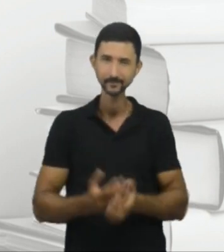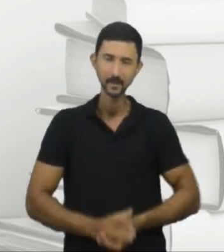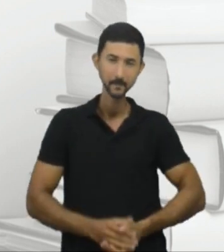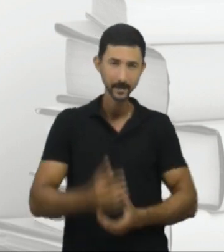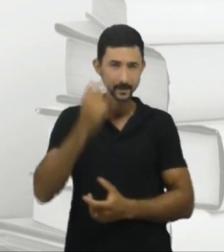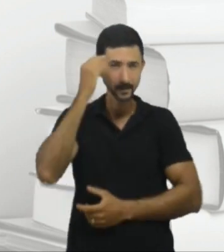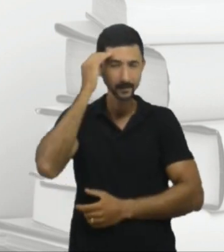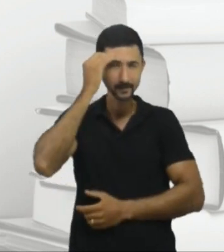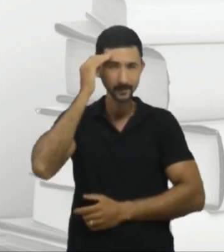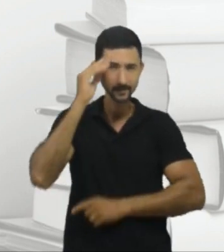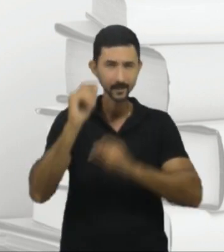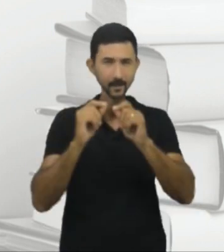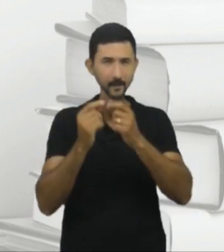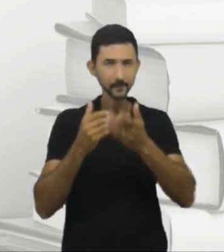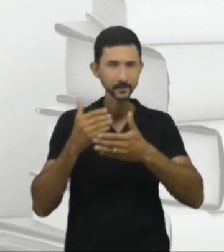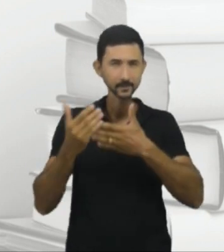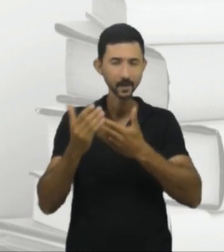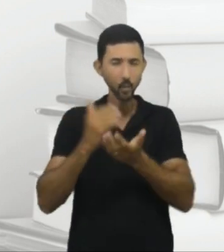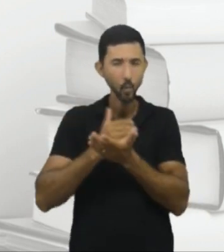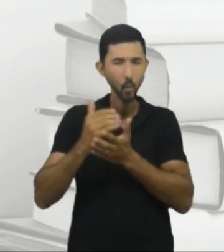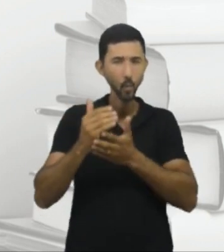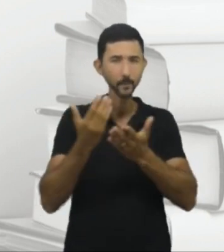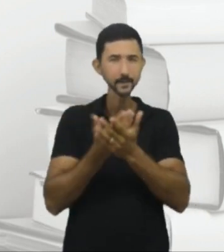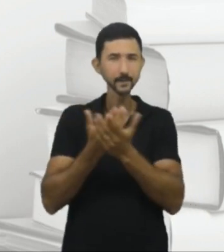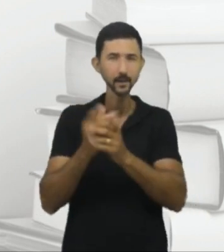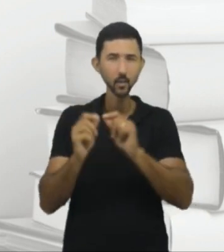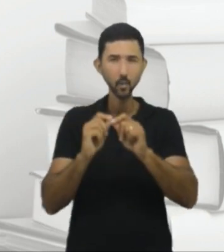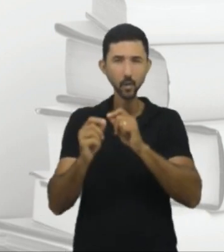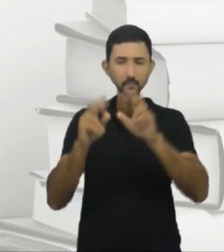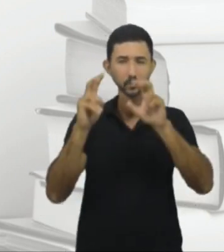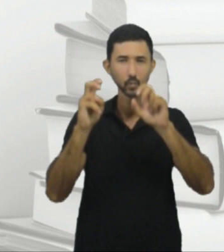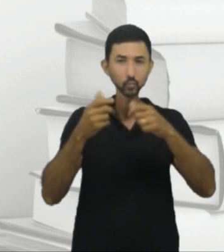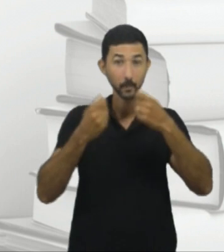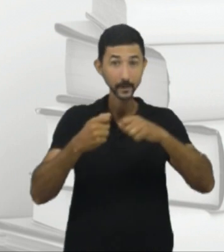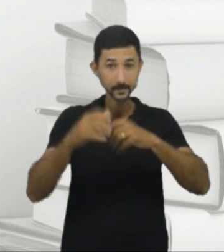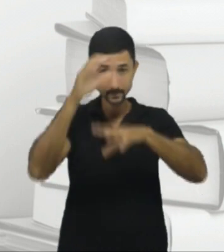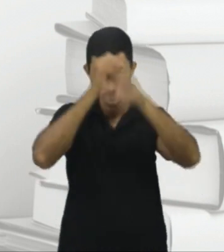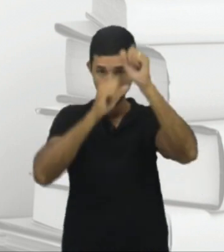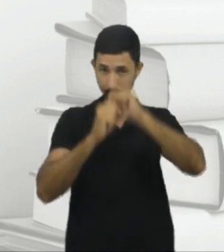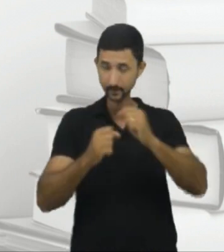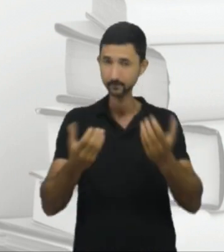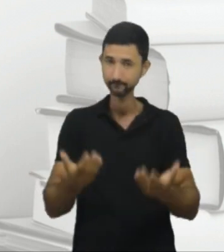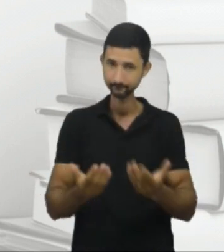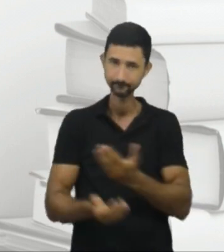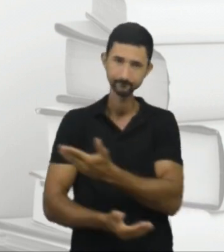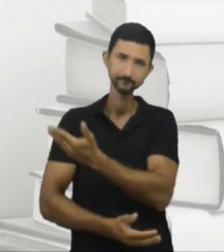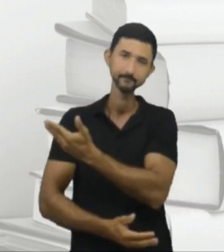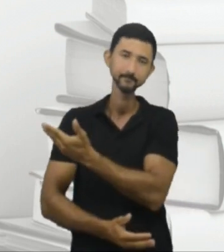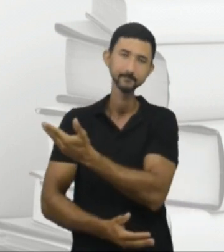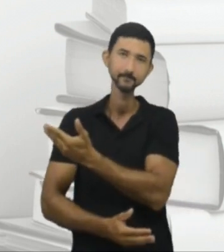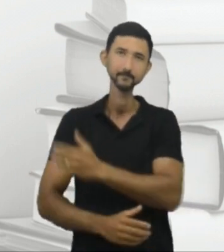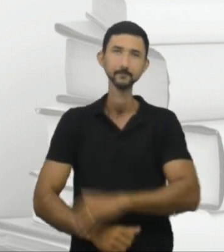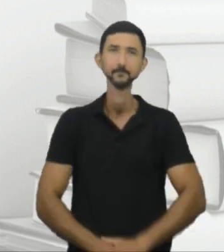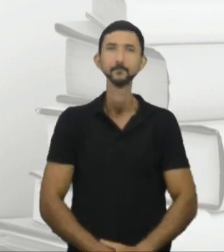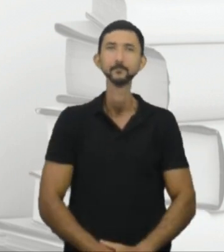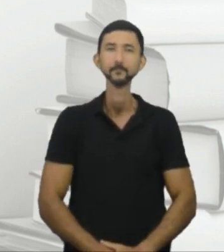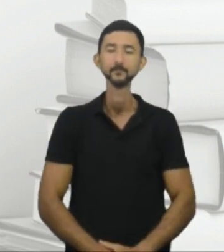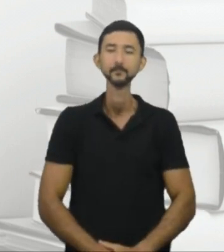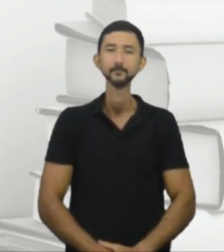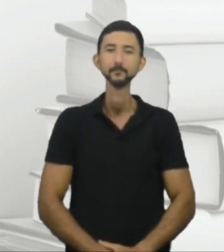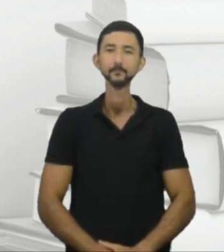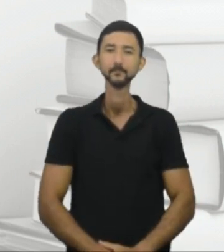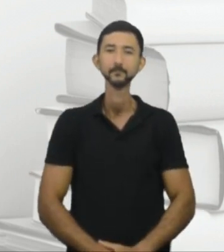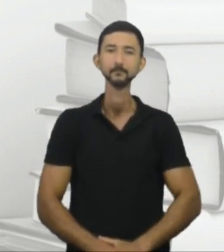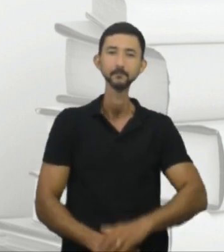você pensar já desde esse comecinho a respeito daquilo que a gente precisa aprender. O primeiro objetivo